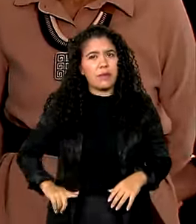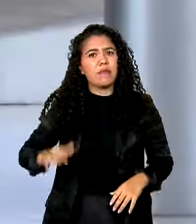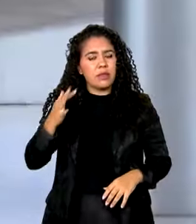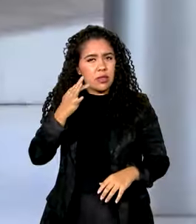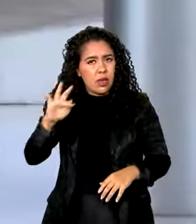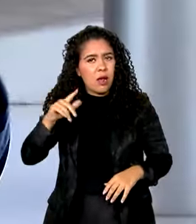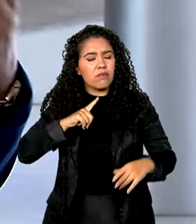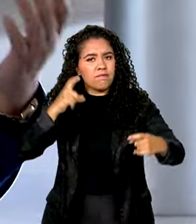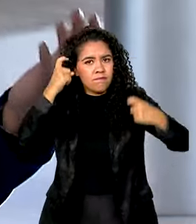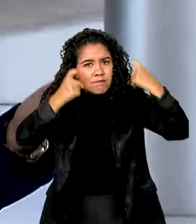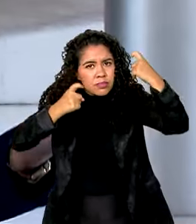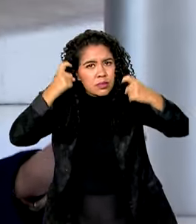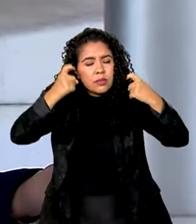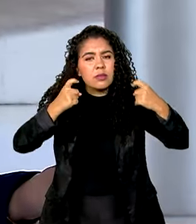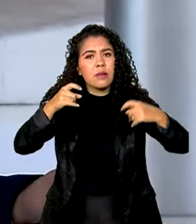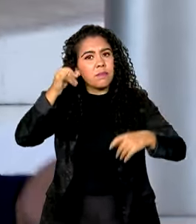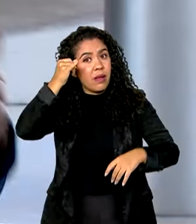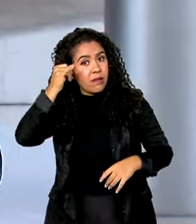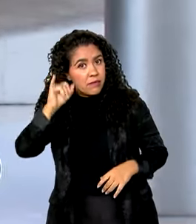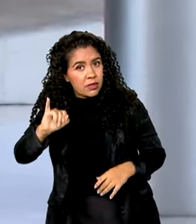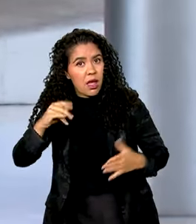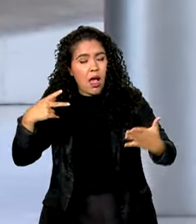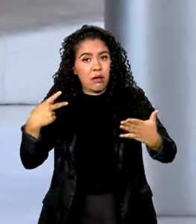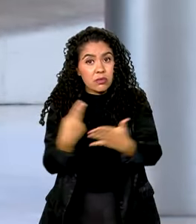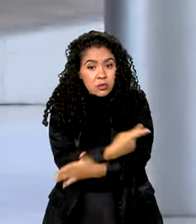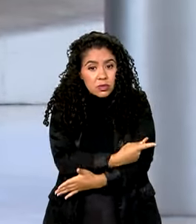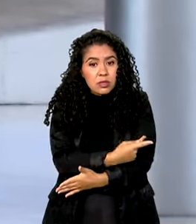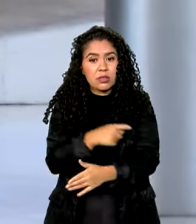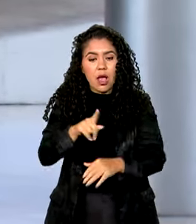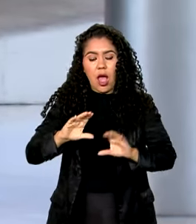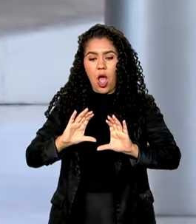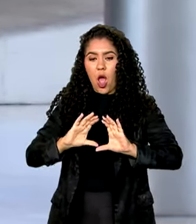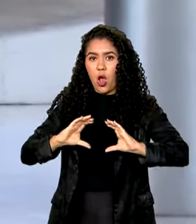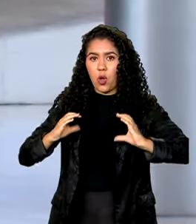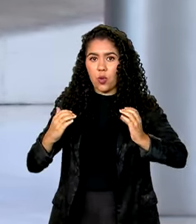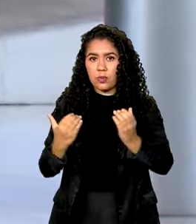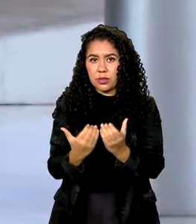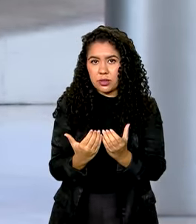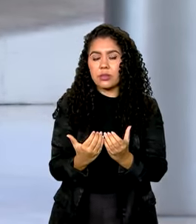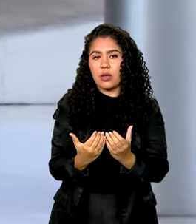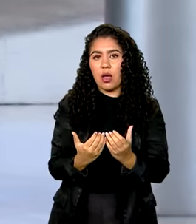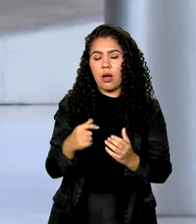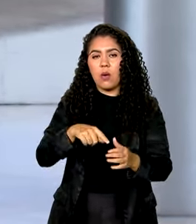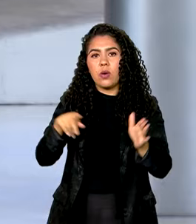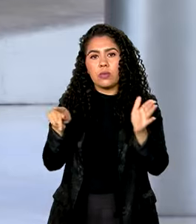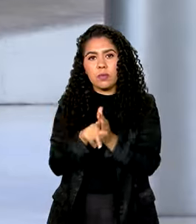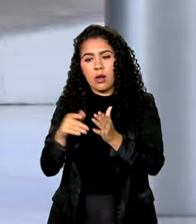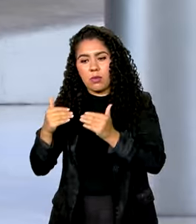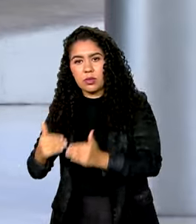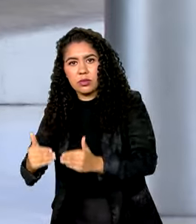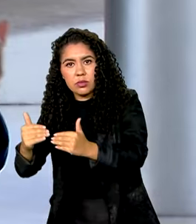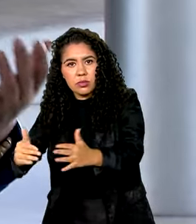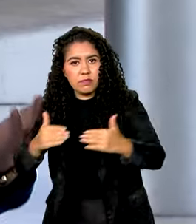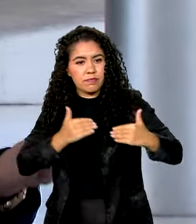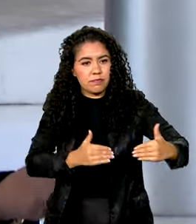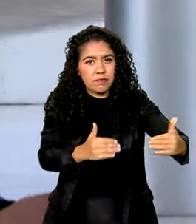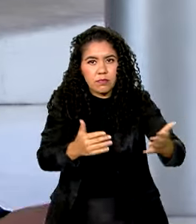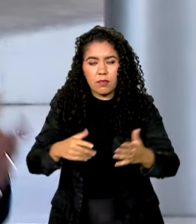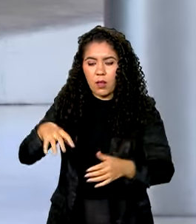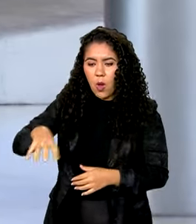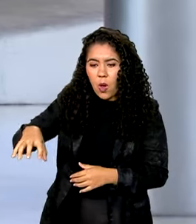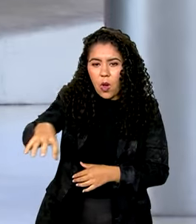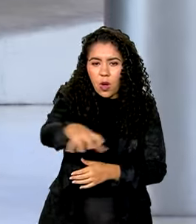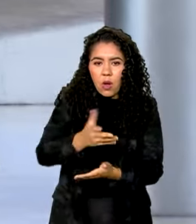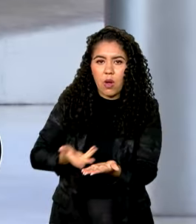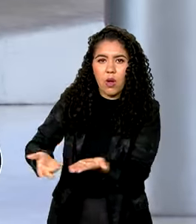aumentar. Para evitar que a situação se agrave, a Comissão Interministerial Permanente de Prevenção e Controle do